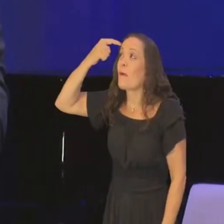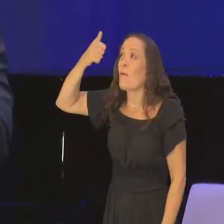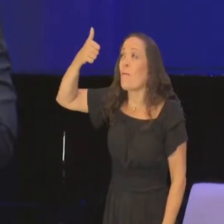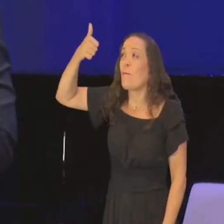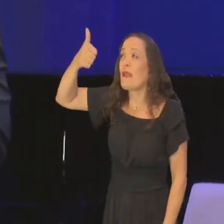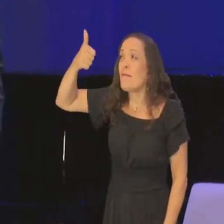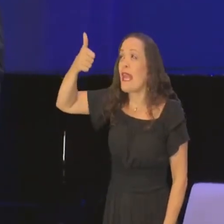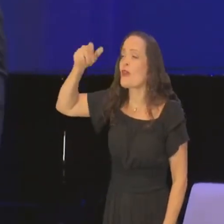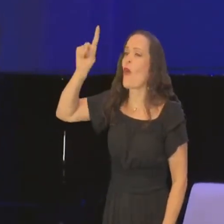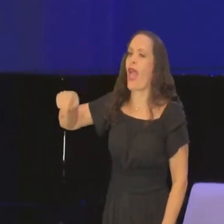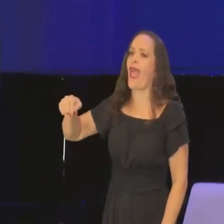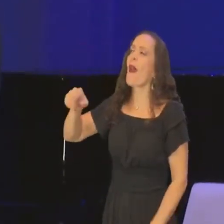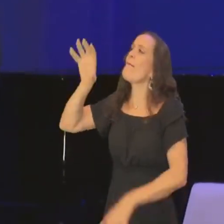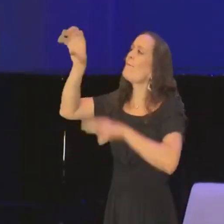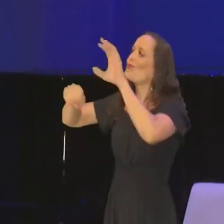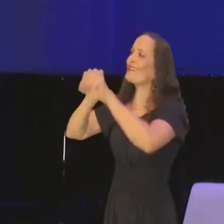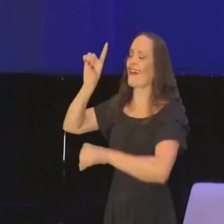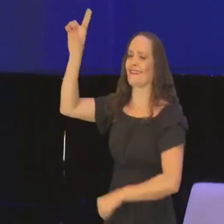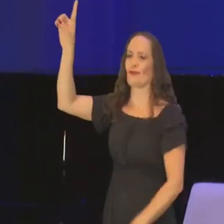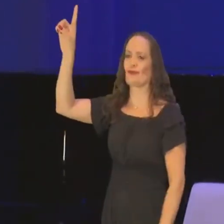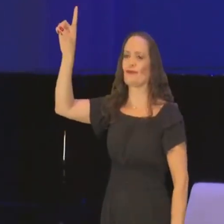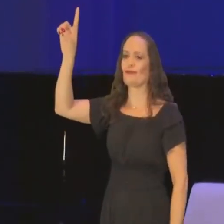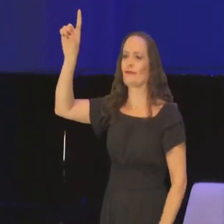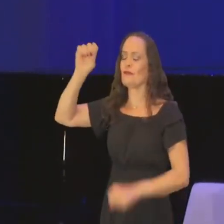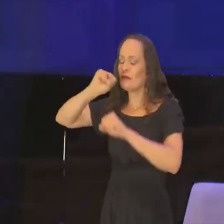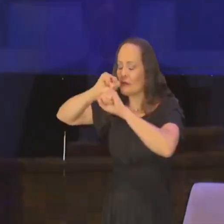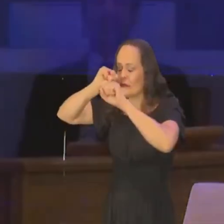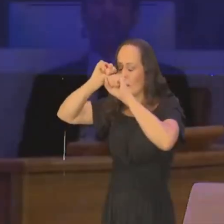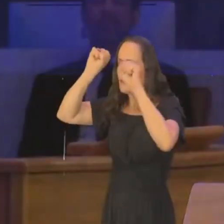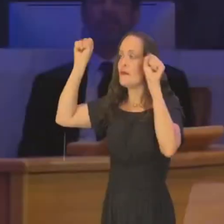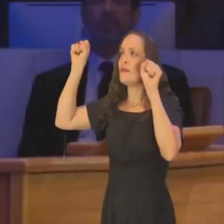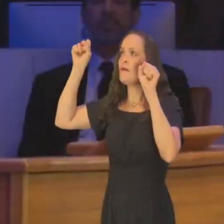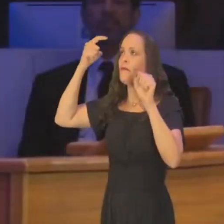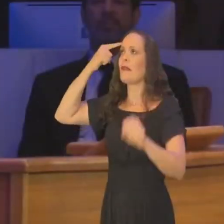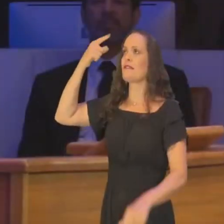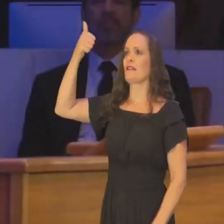te desejar, te buscar, te encontrar.